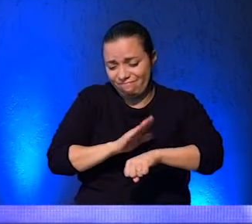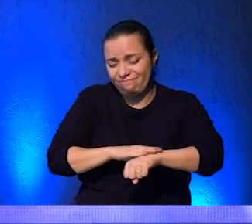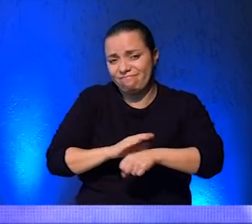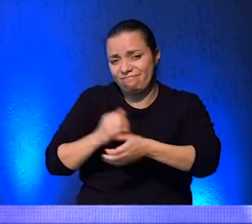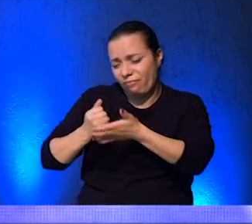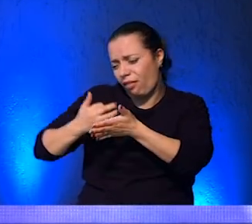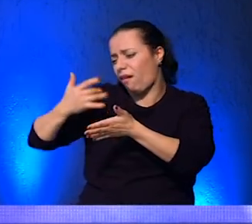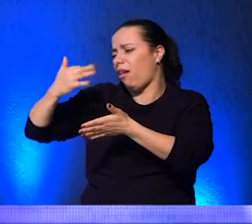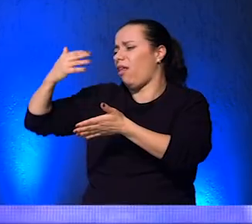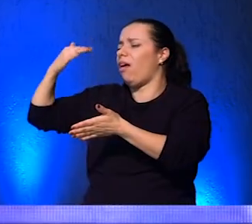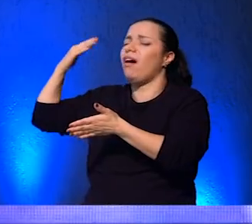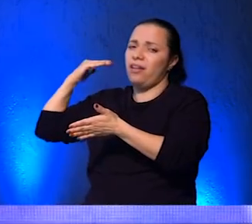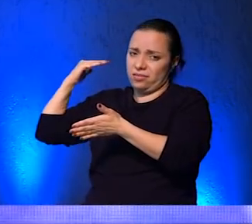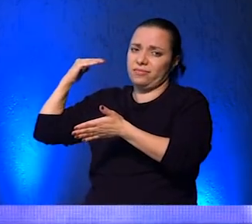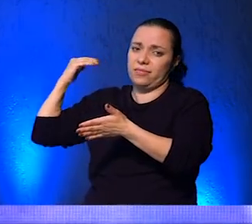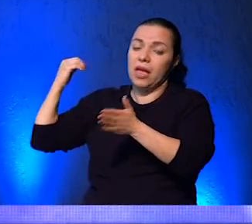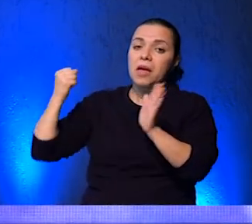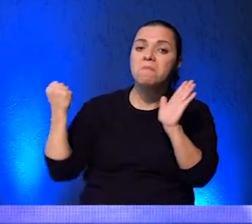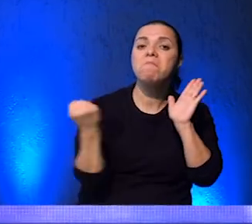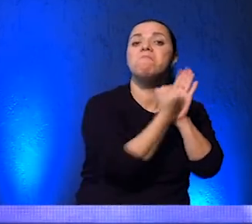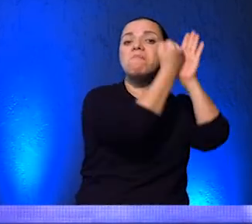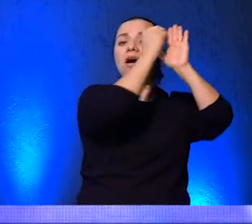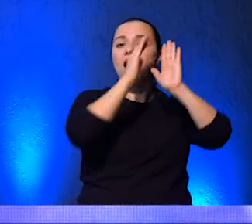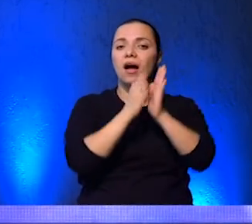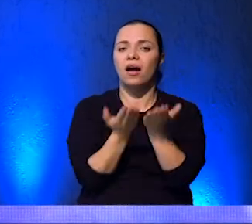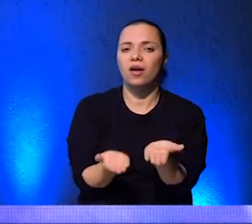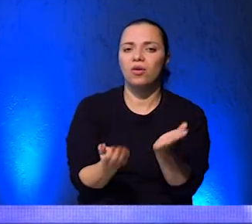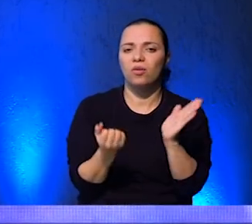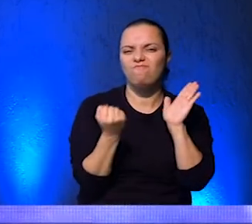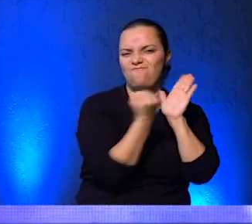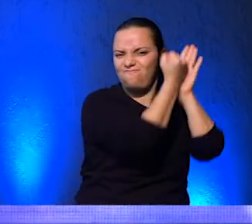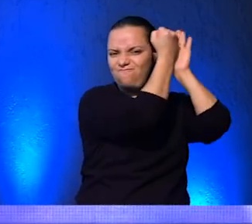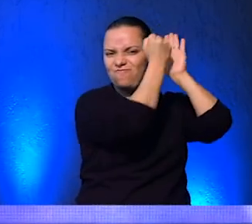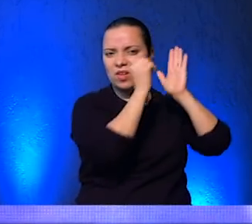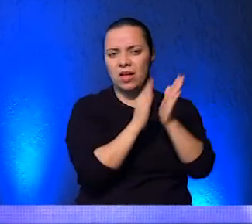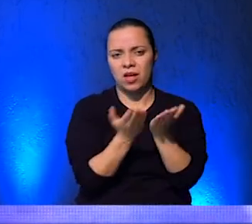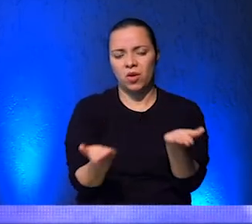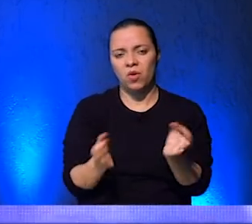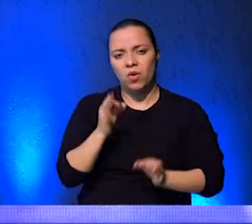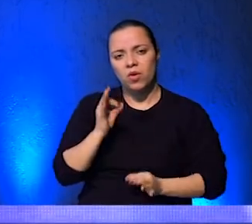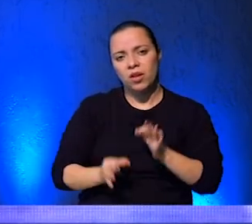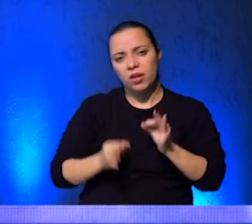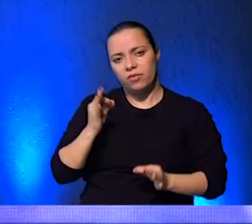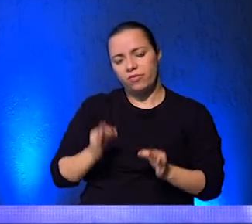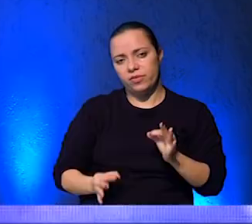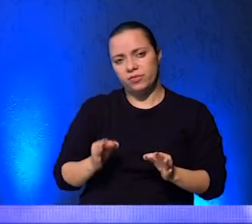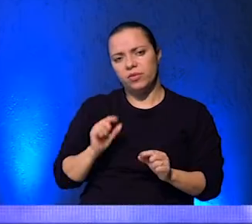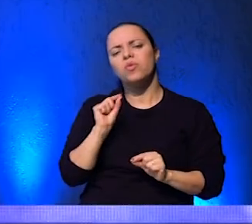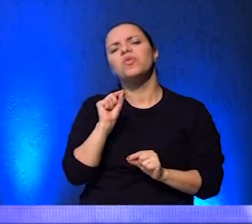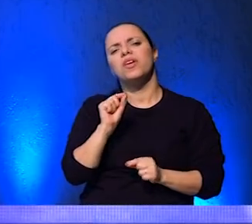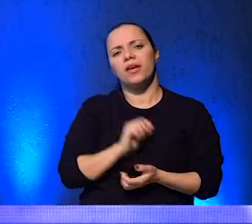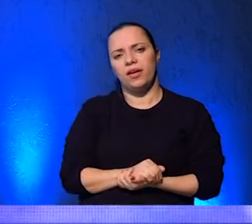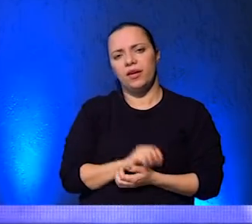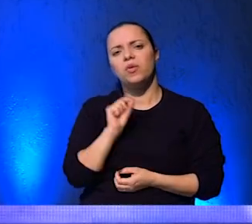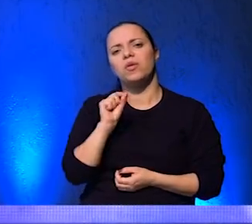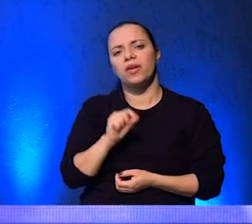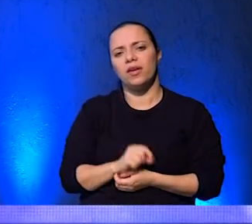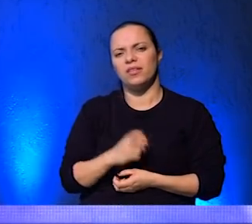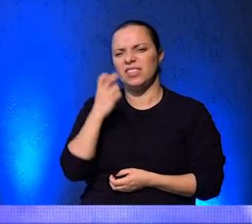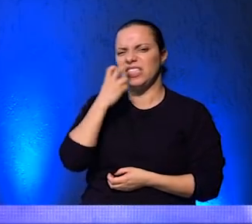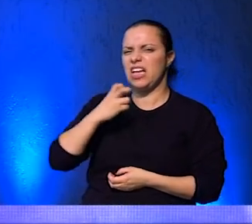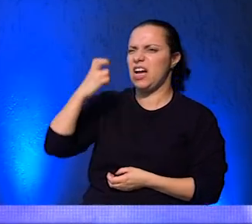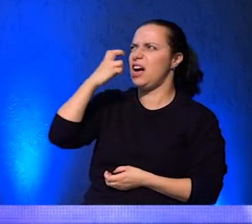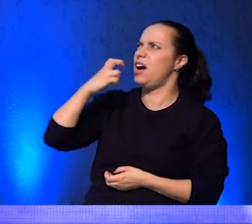alguma coisa que marcou o livro de juízes você pode ler na bíblia sabe o que é o clamor e toda vez